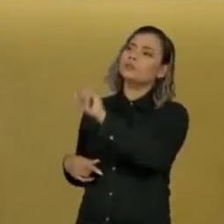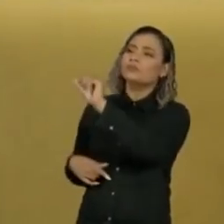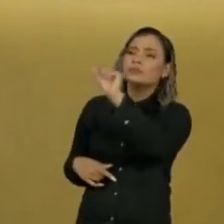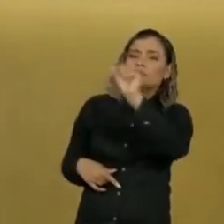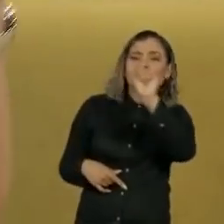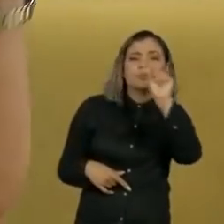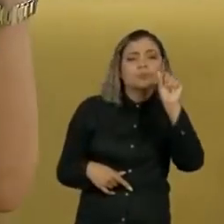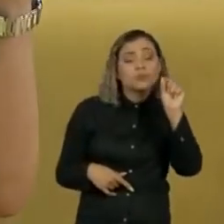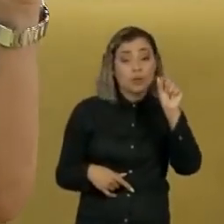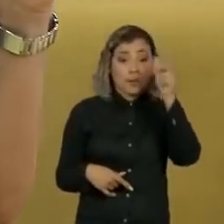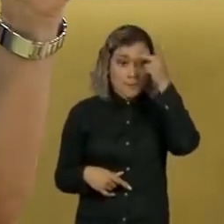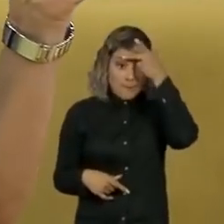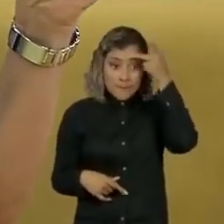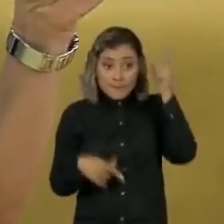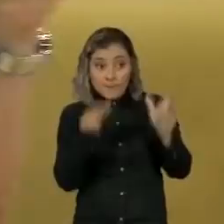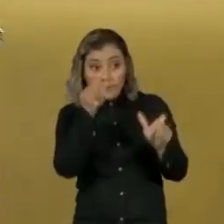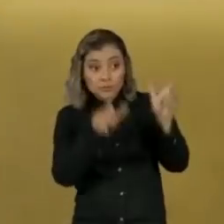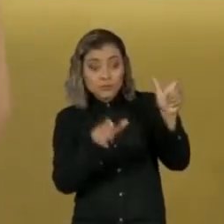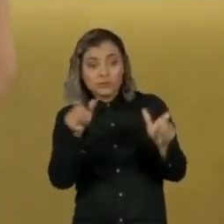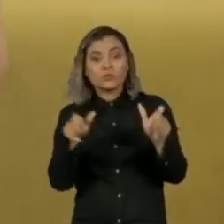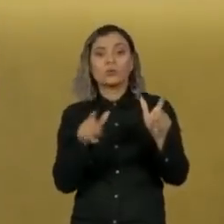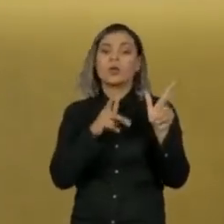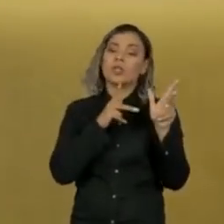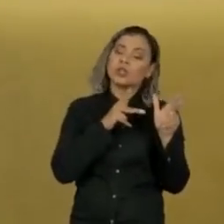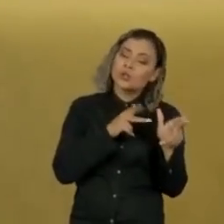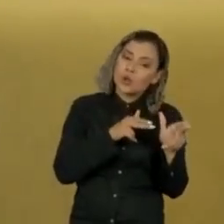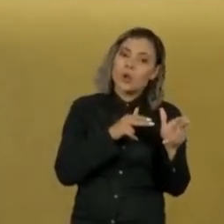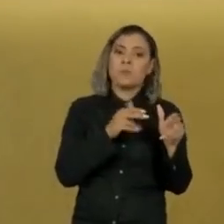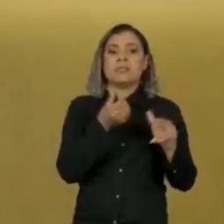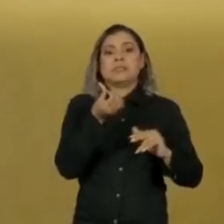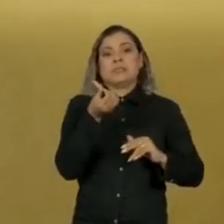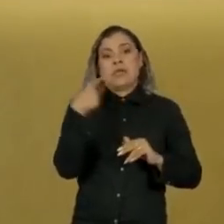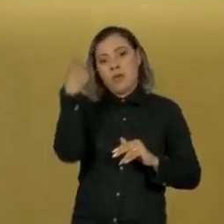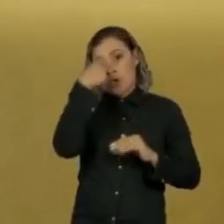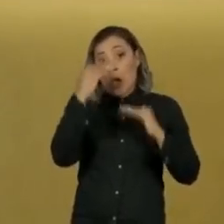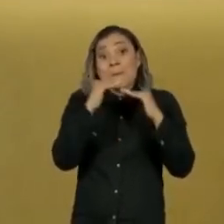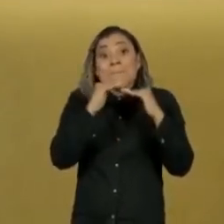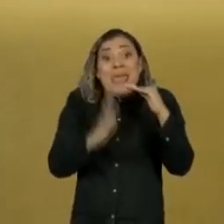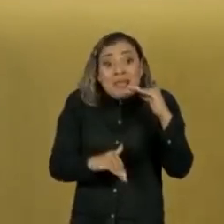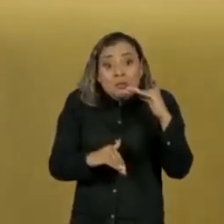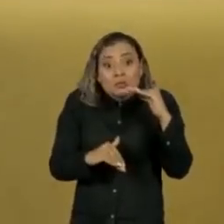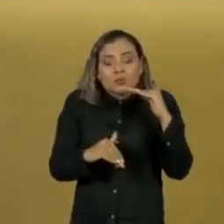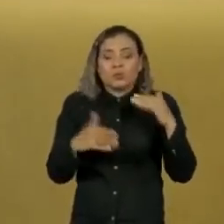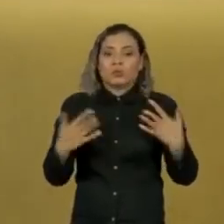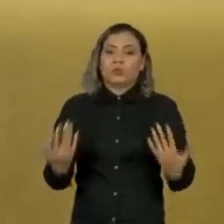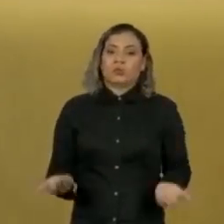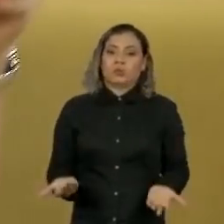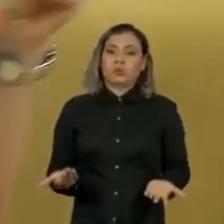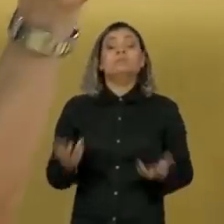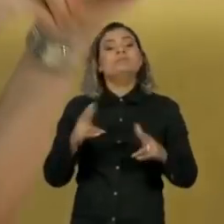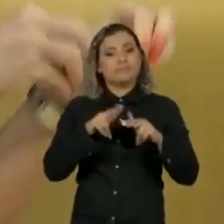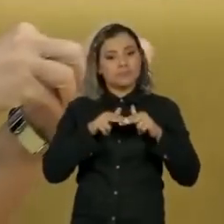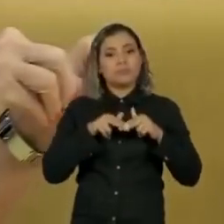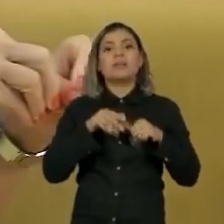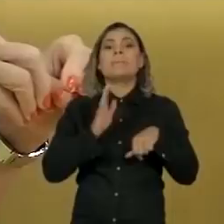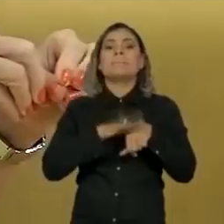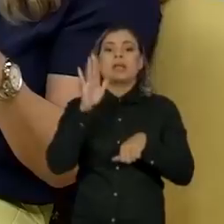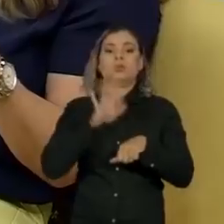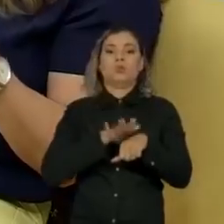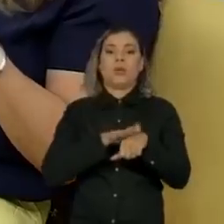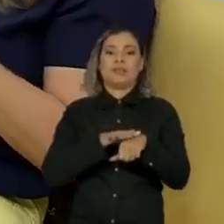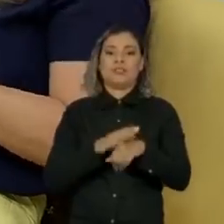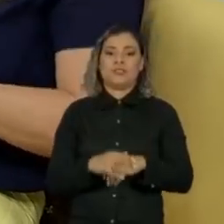as pessoas que, na média, dormem menos do que 6 horas, tá, elas tendem a ser mais